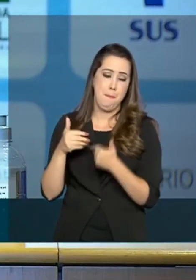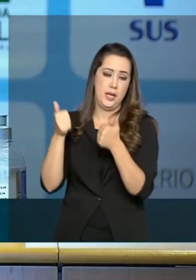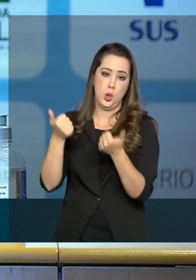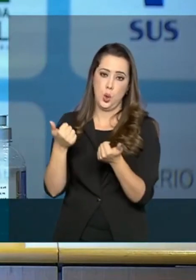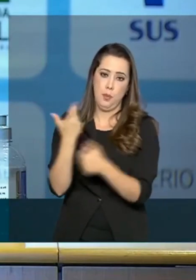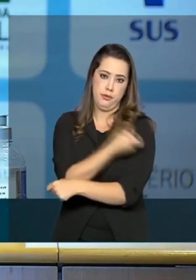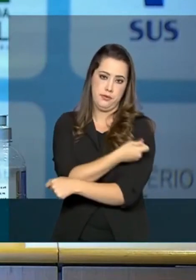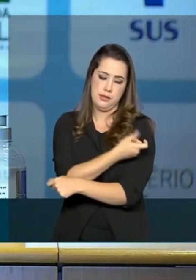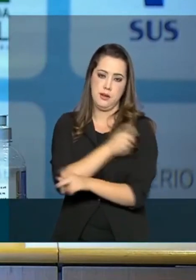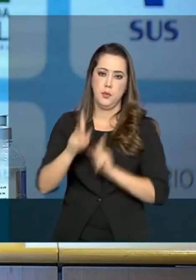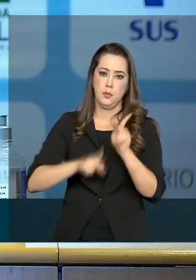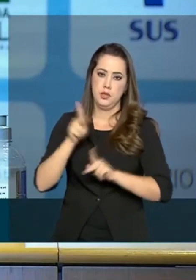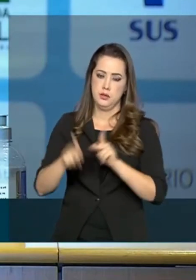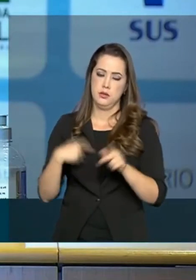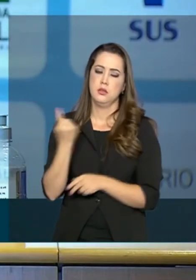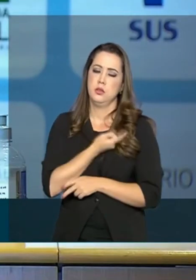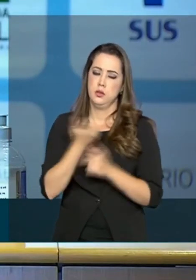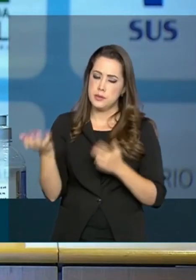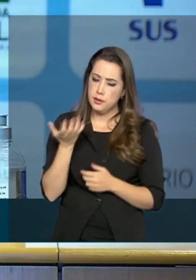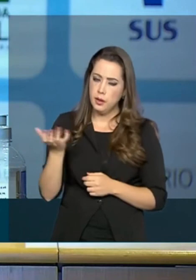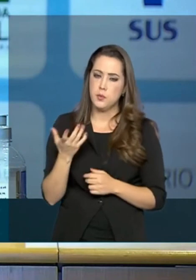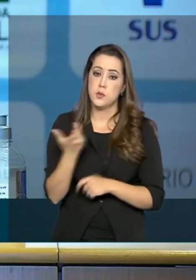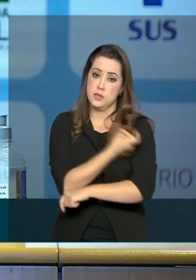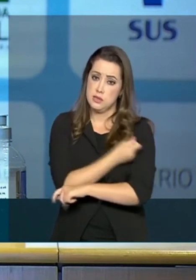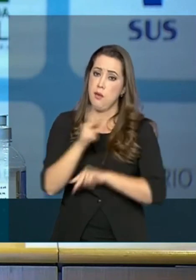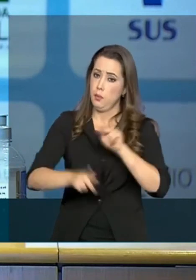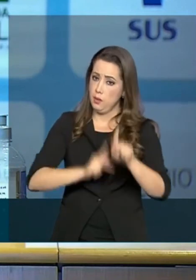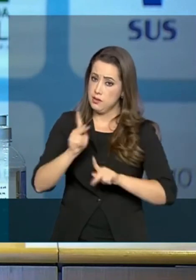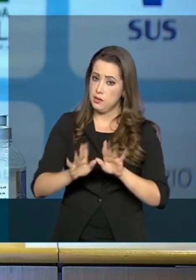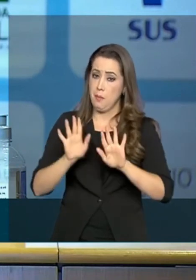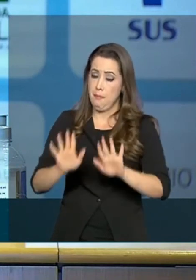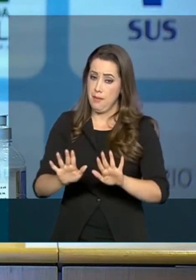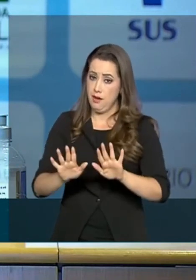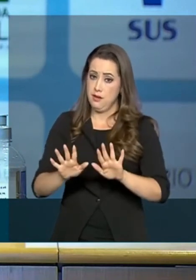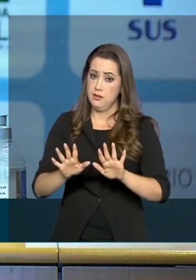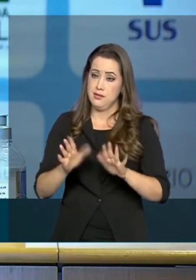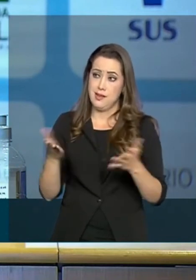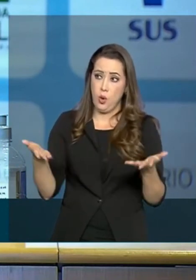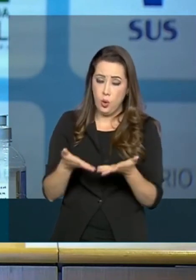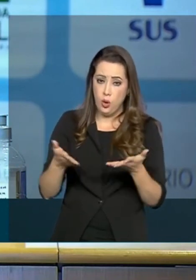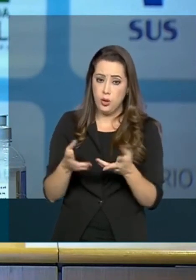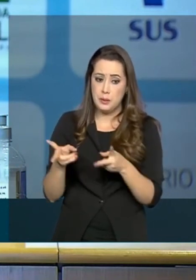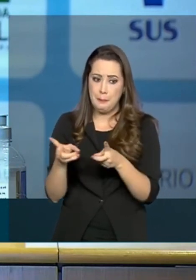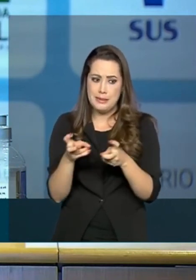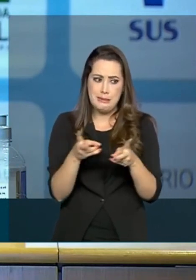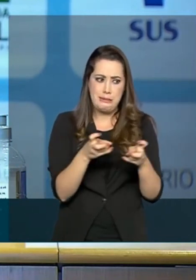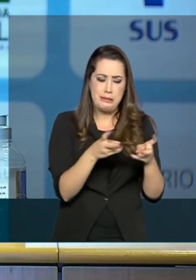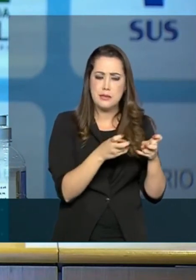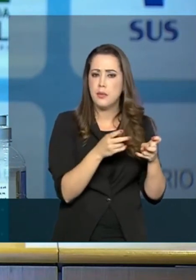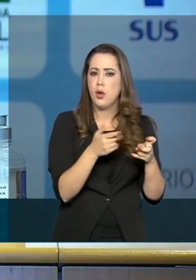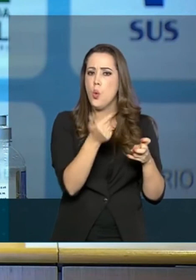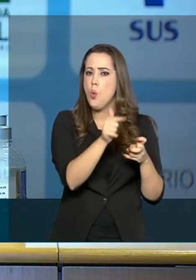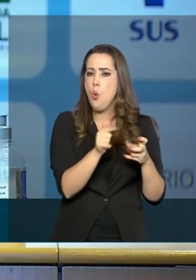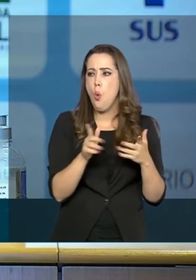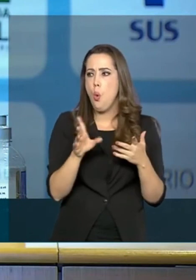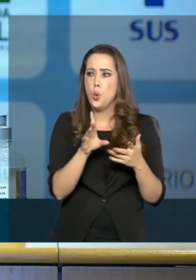imunização da população que nós tanto almejamos. Ainda é cedo para nós identificarmos alguma